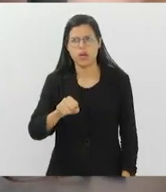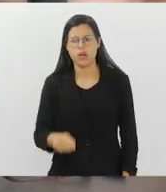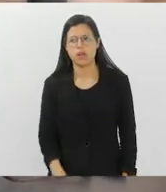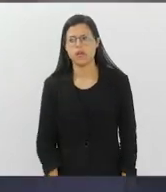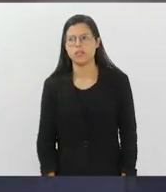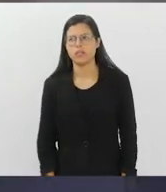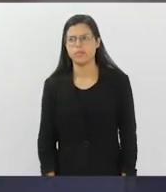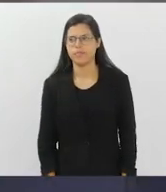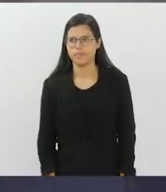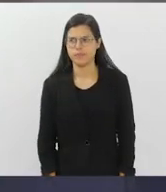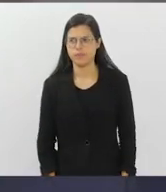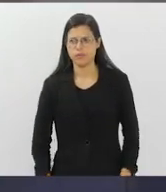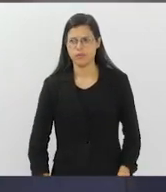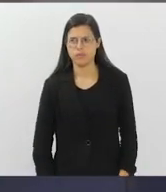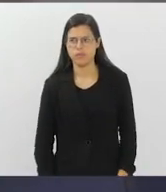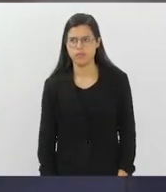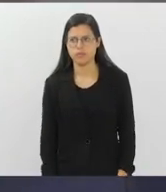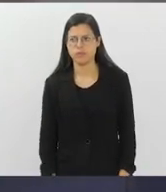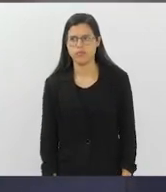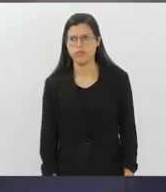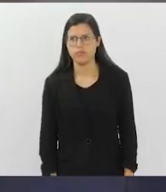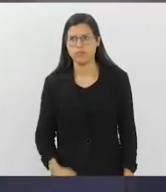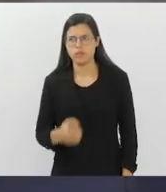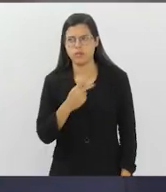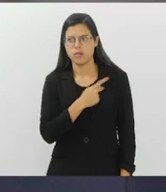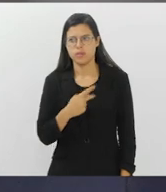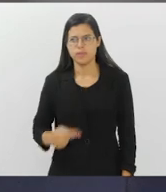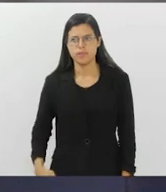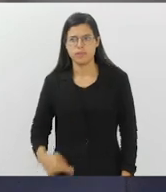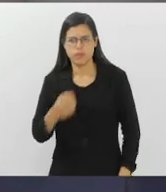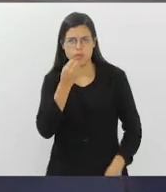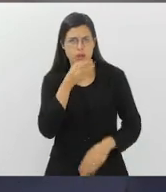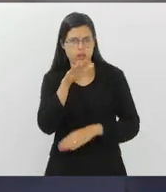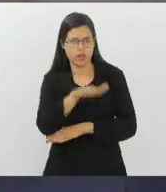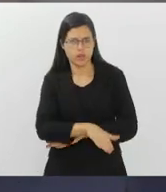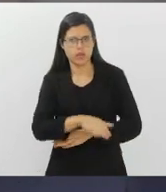Marta Rocha. Presidente, boa tarde a todas e